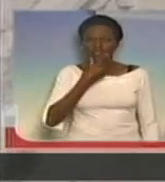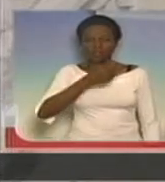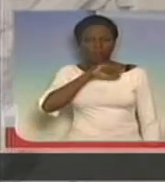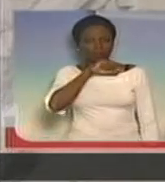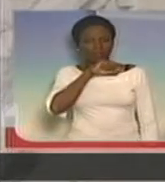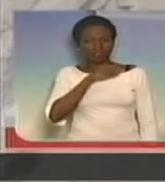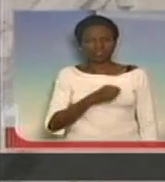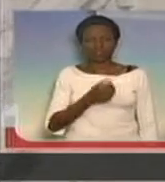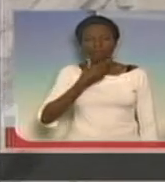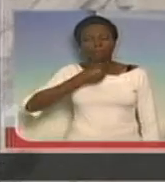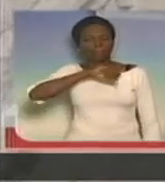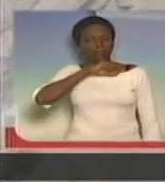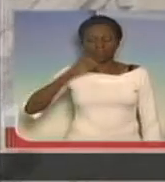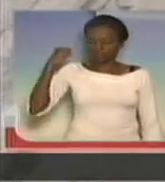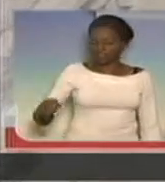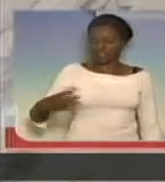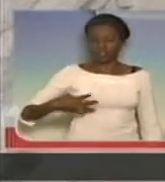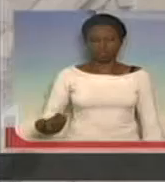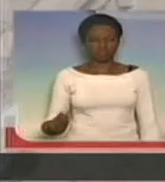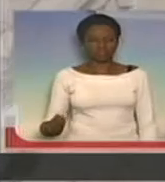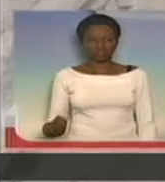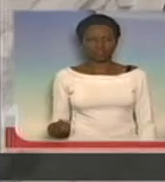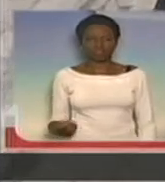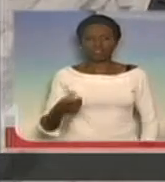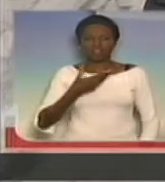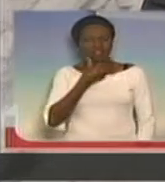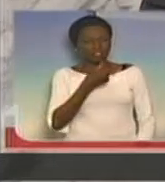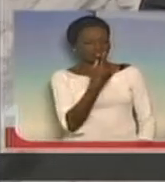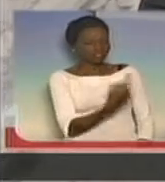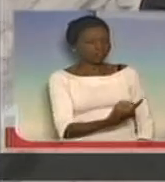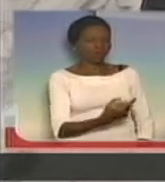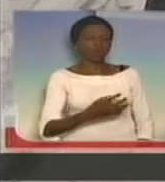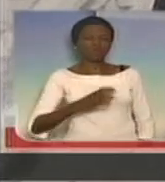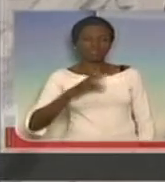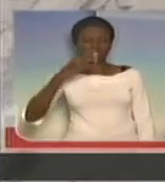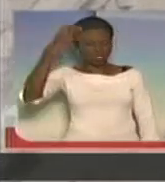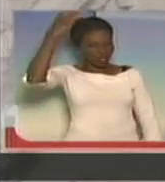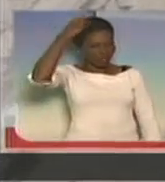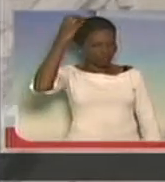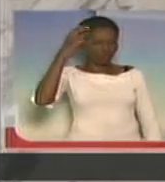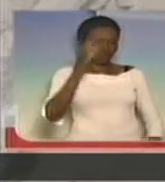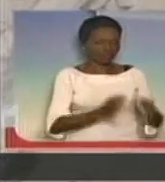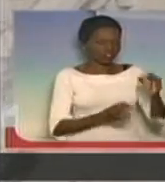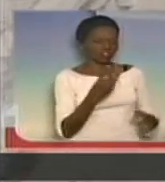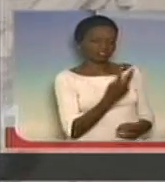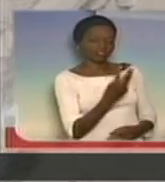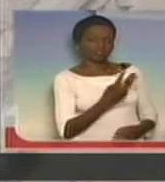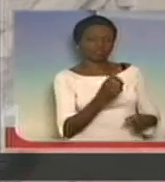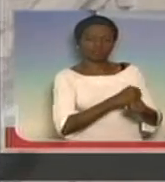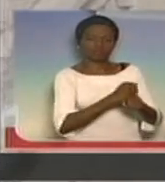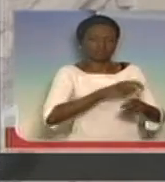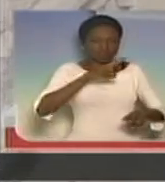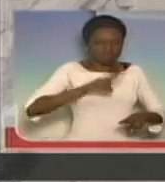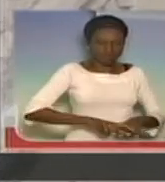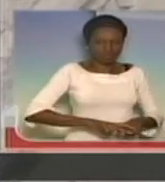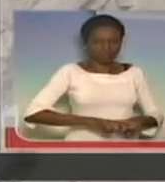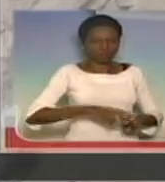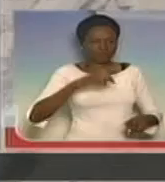aí vai. E esse cidadão condenado pela justiça, 33 anos de